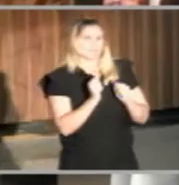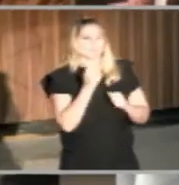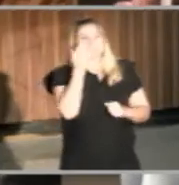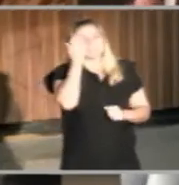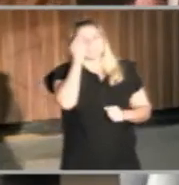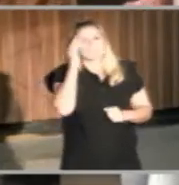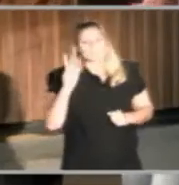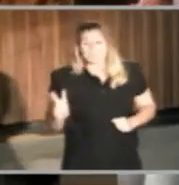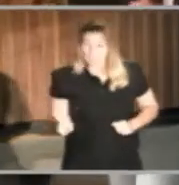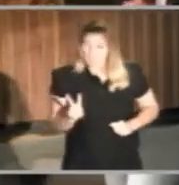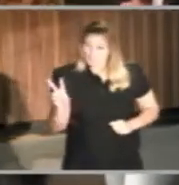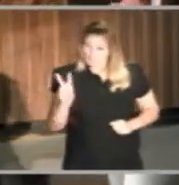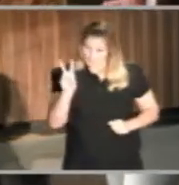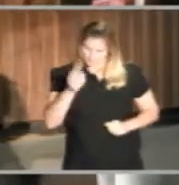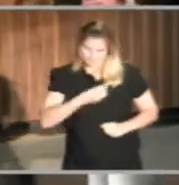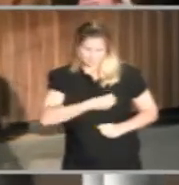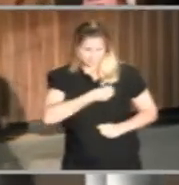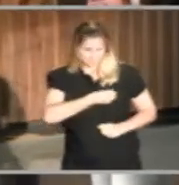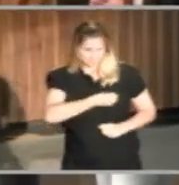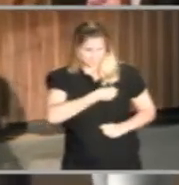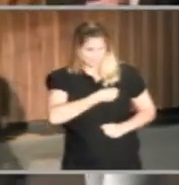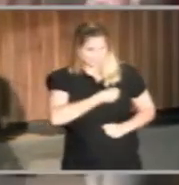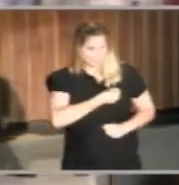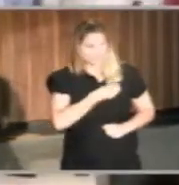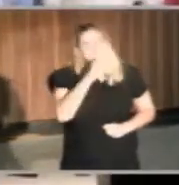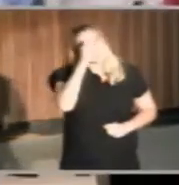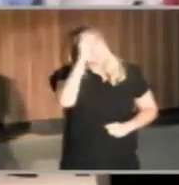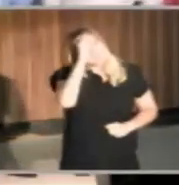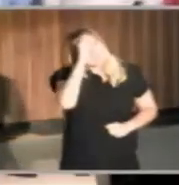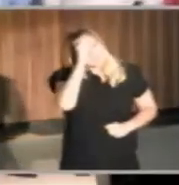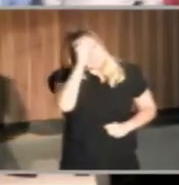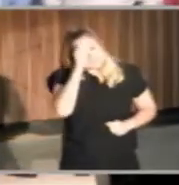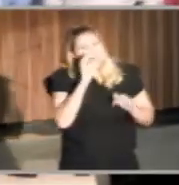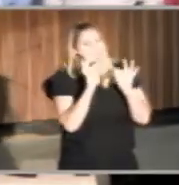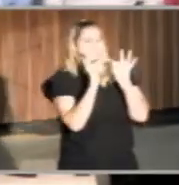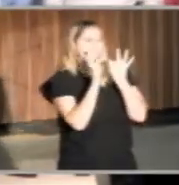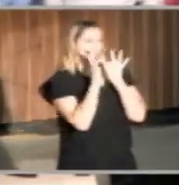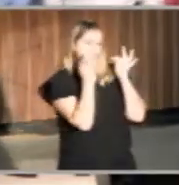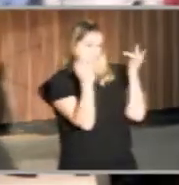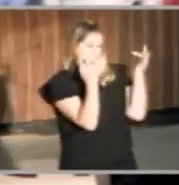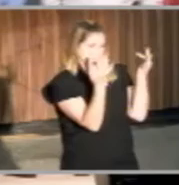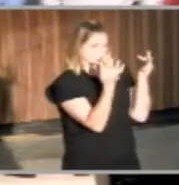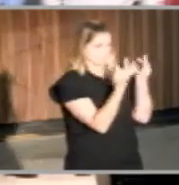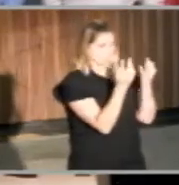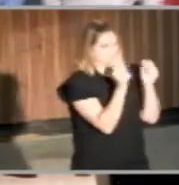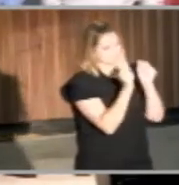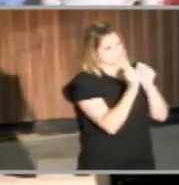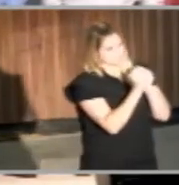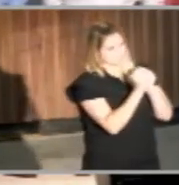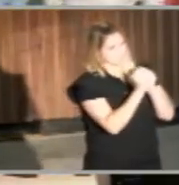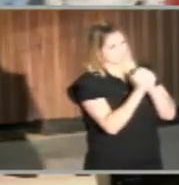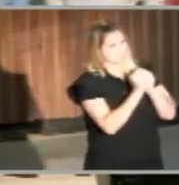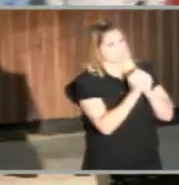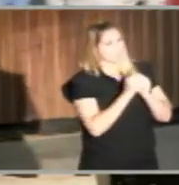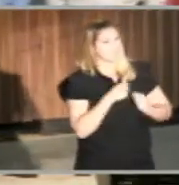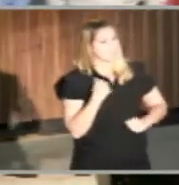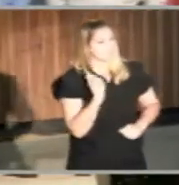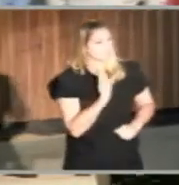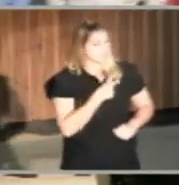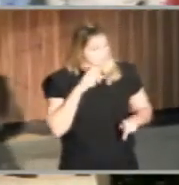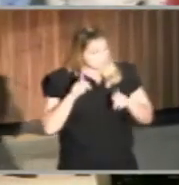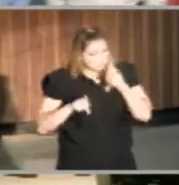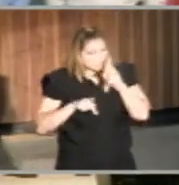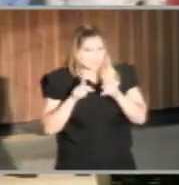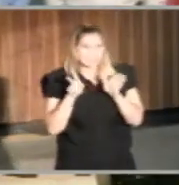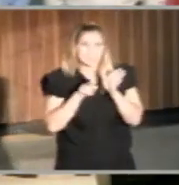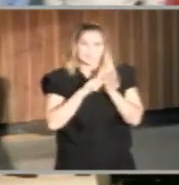aprenda vida e que aprenda com os pais, que aprenda com a família, com as pessoas significativas. E nós, como povo de